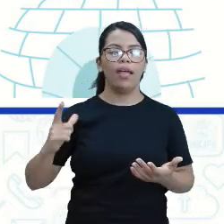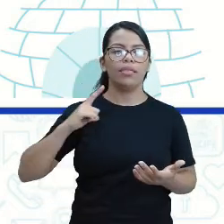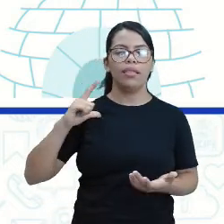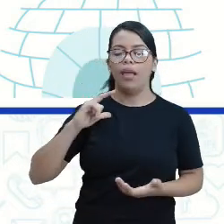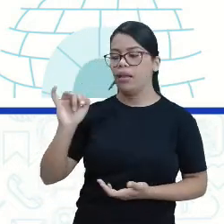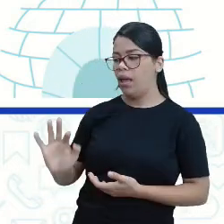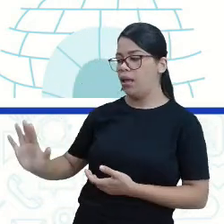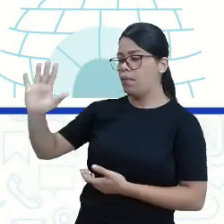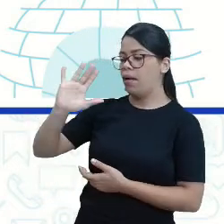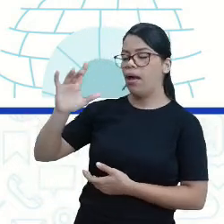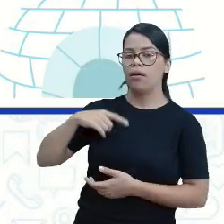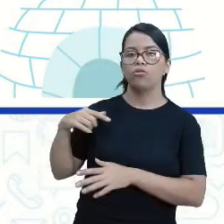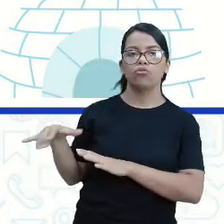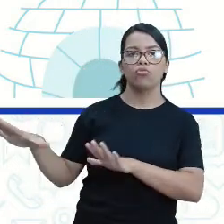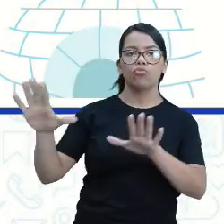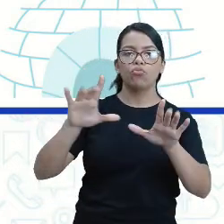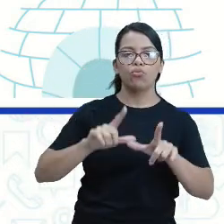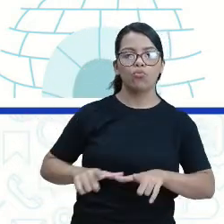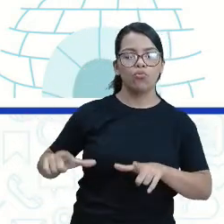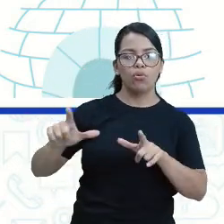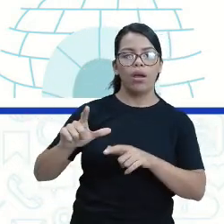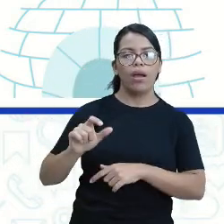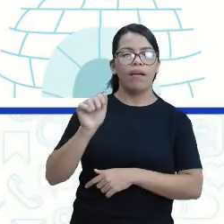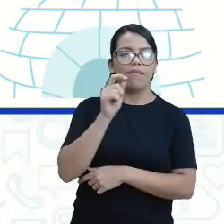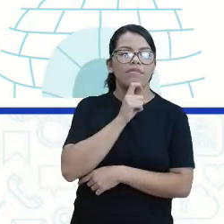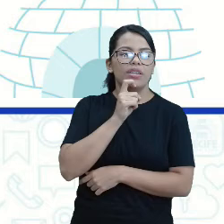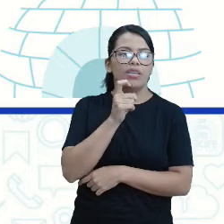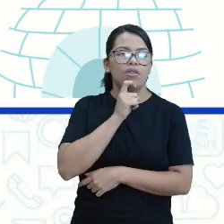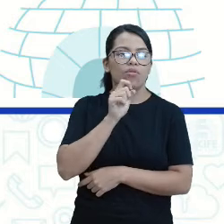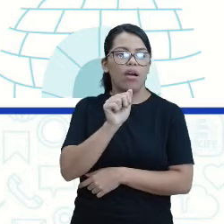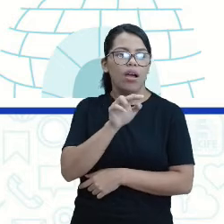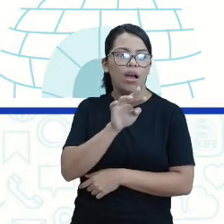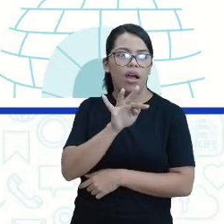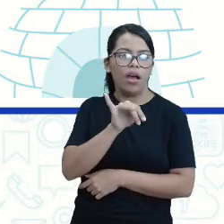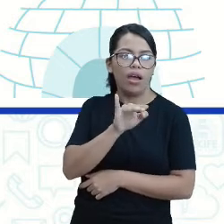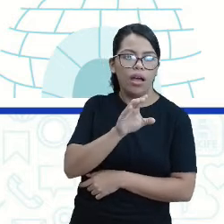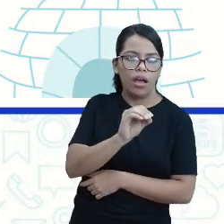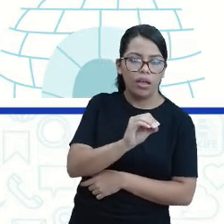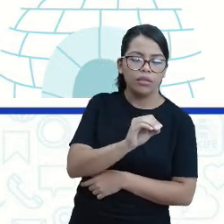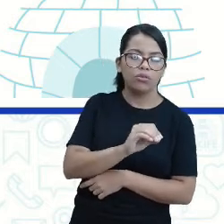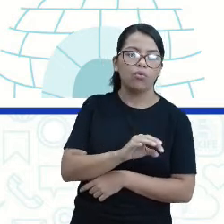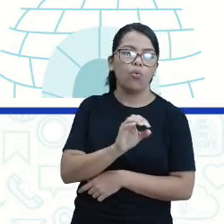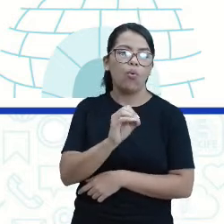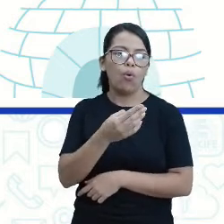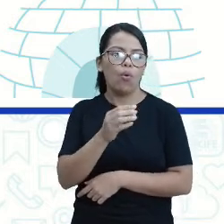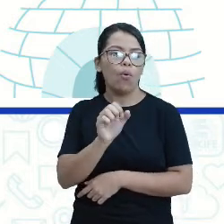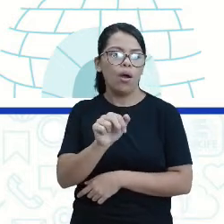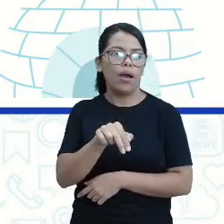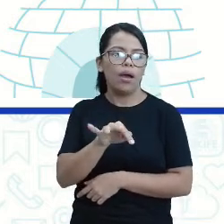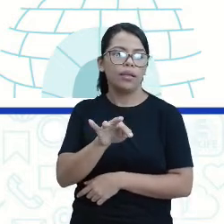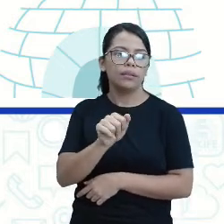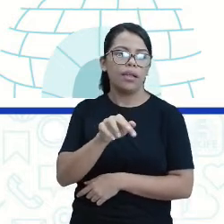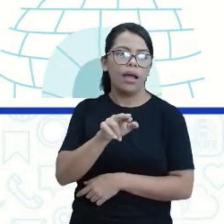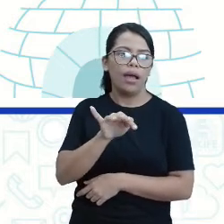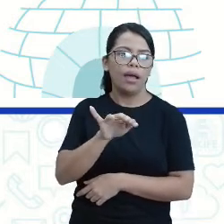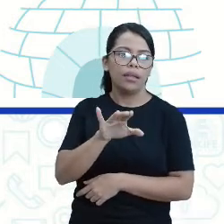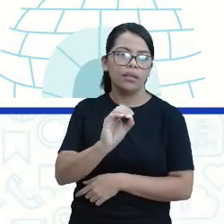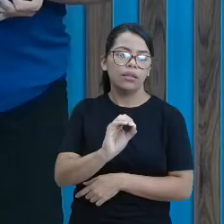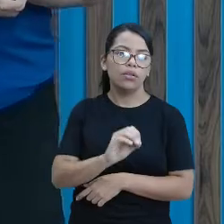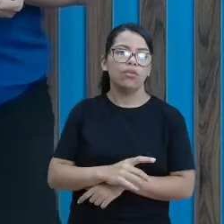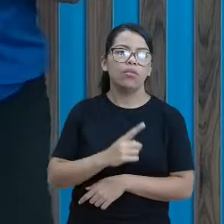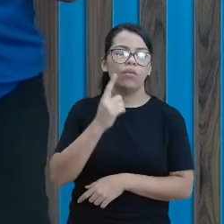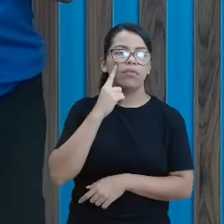ambiente, né, de ártico, né, ou antártico, pode ser qualquer um dos polos, né, esse ambiente. E vamos imaginar que